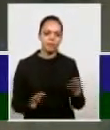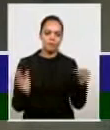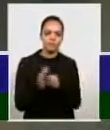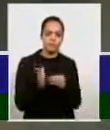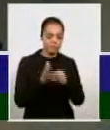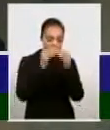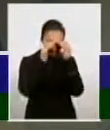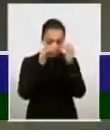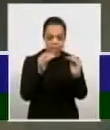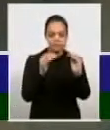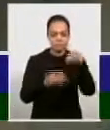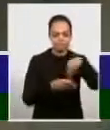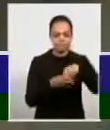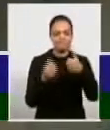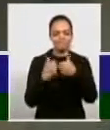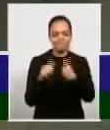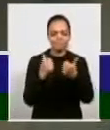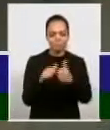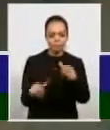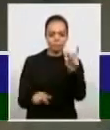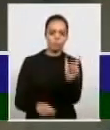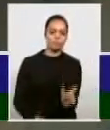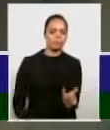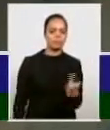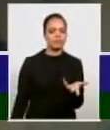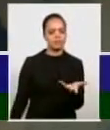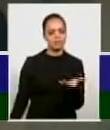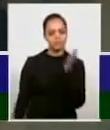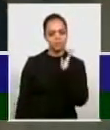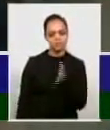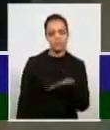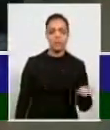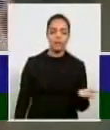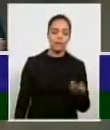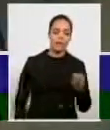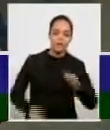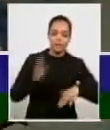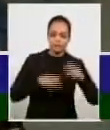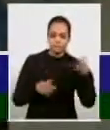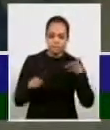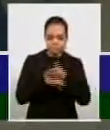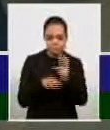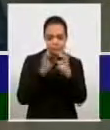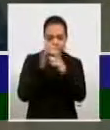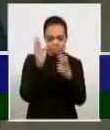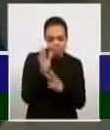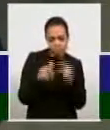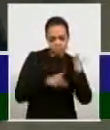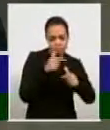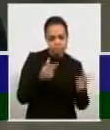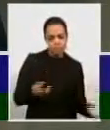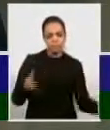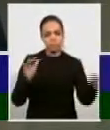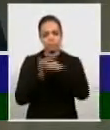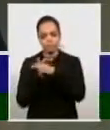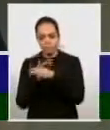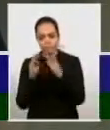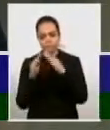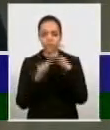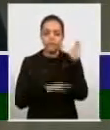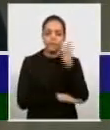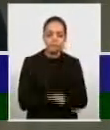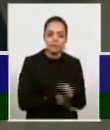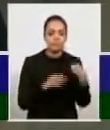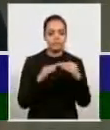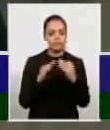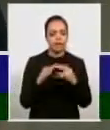falta de respeito dentro dos ônibus com o cidadão, que já sai, às vezes vai de manhã e volta à tarde para sua